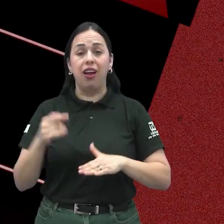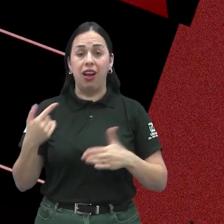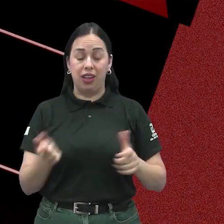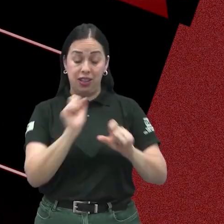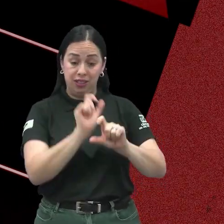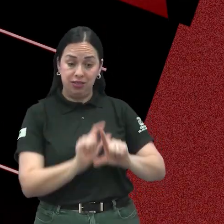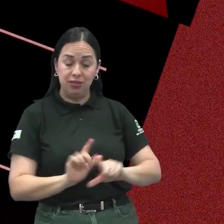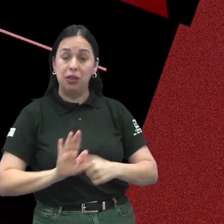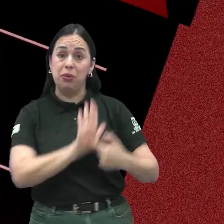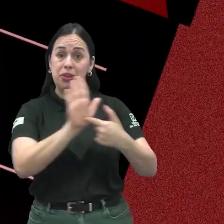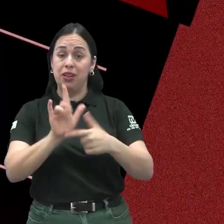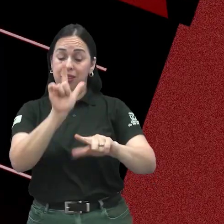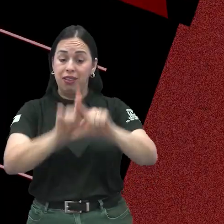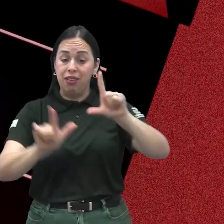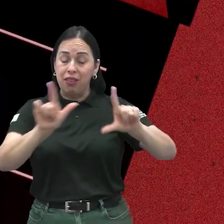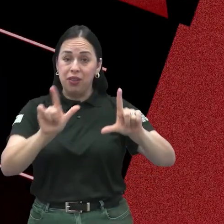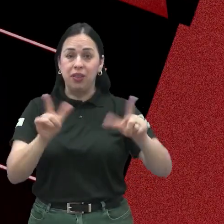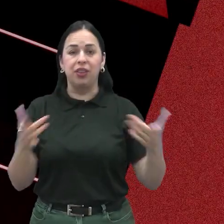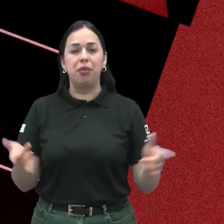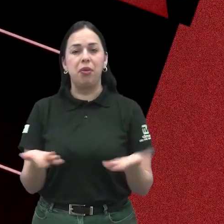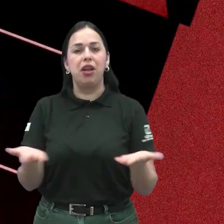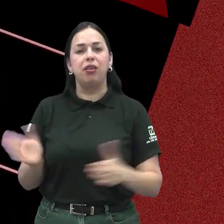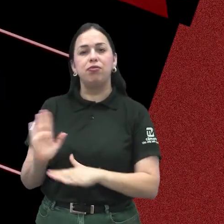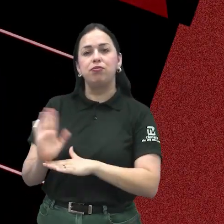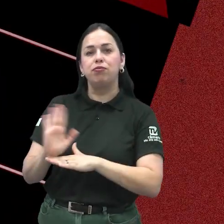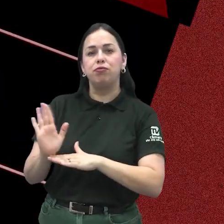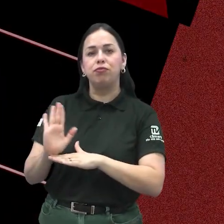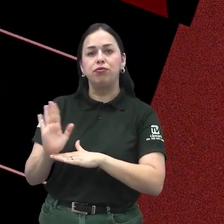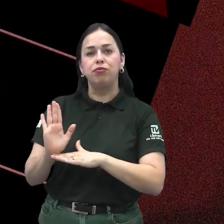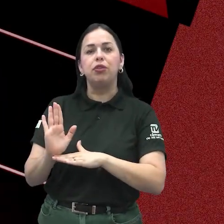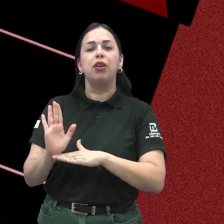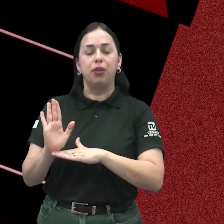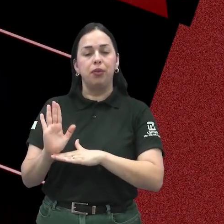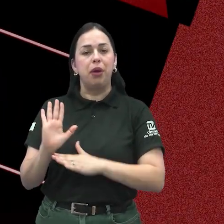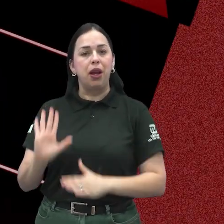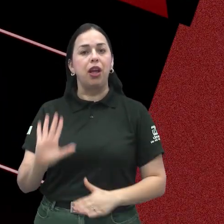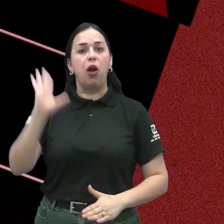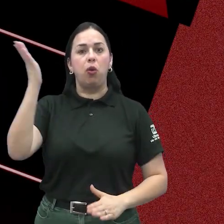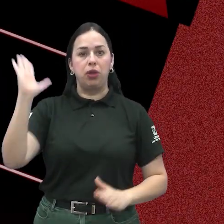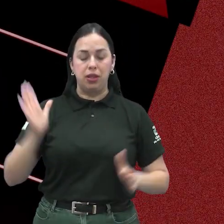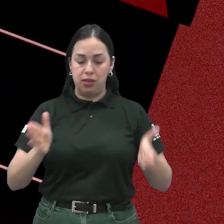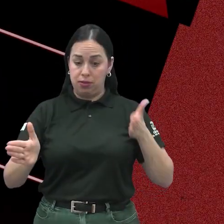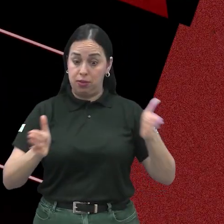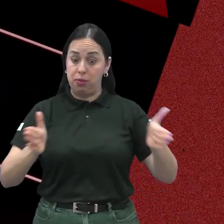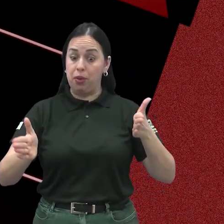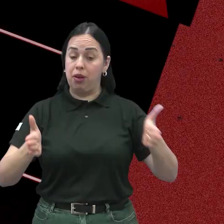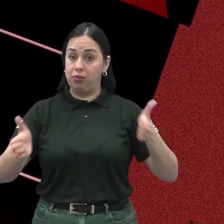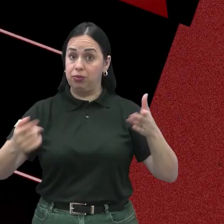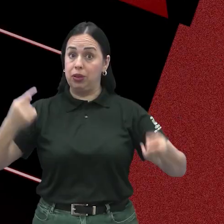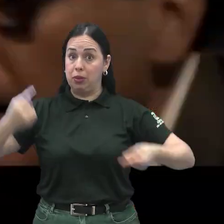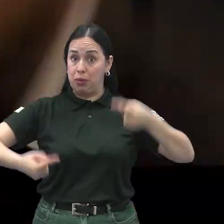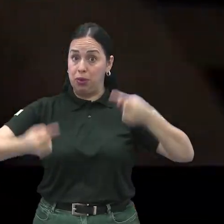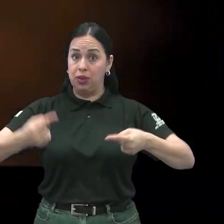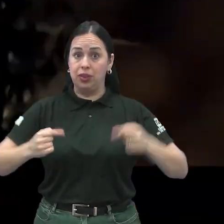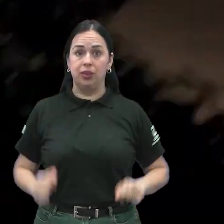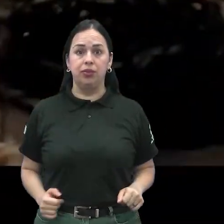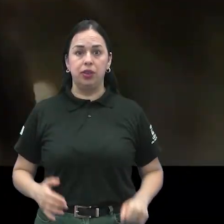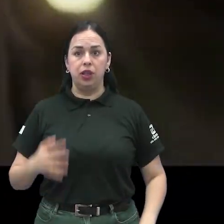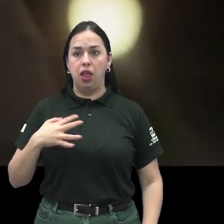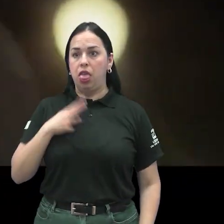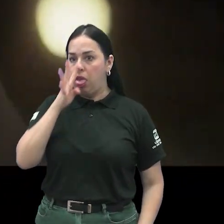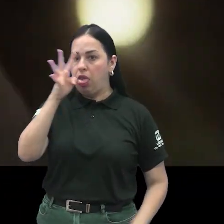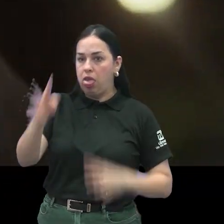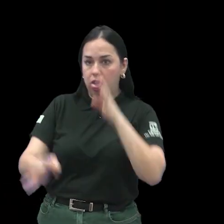aqui na TV Câmara. E o filme da vez mergulha em um dos inúmeros momentos marcantes da política brasileira. Eu